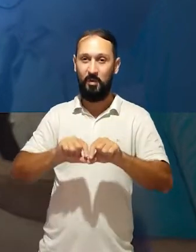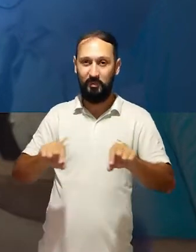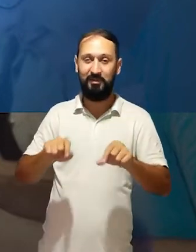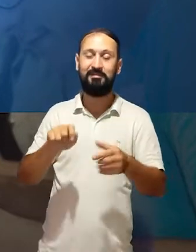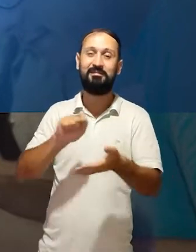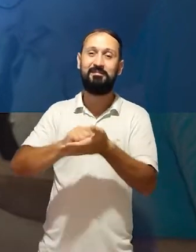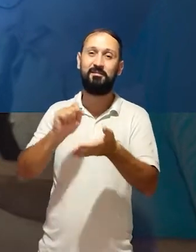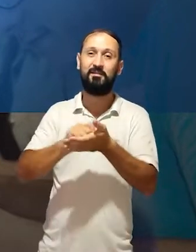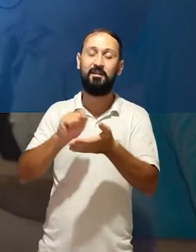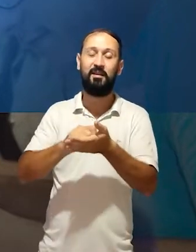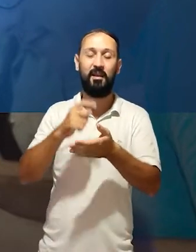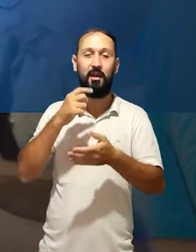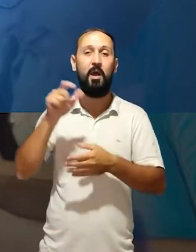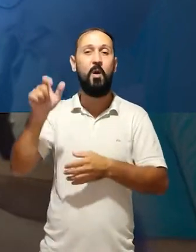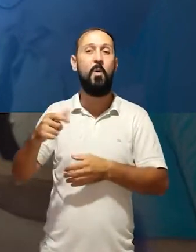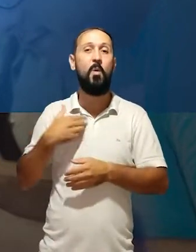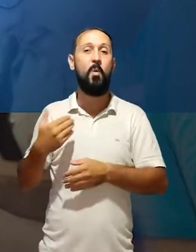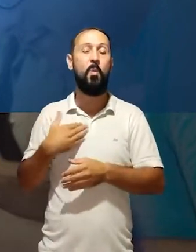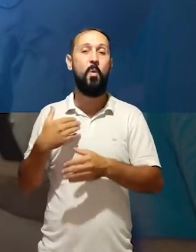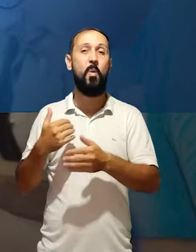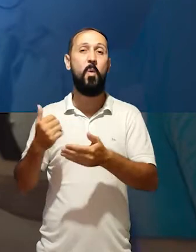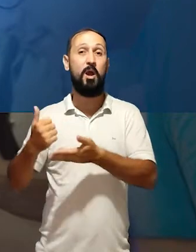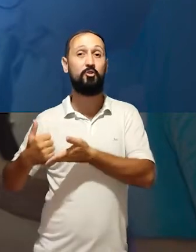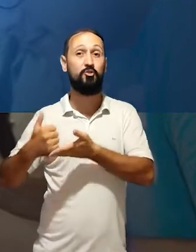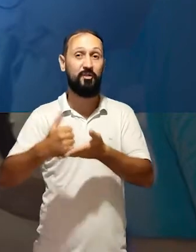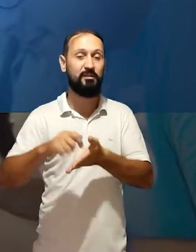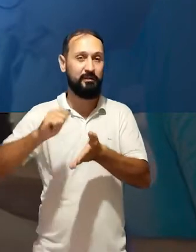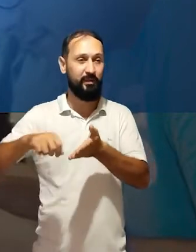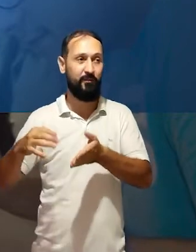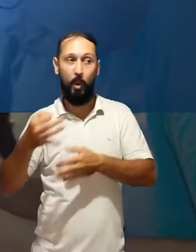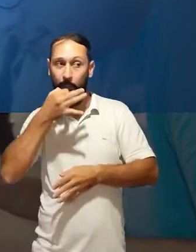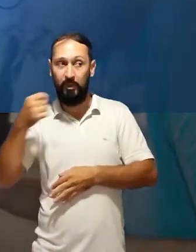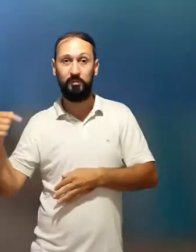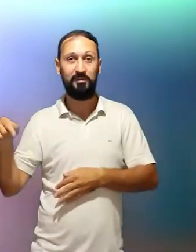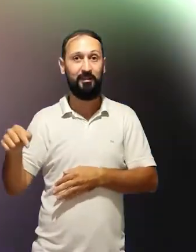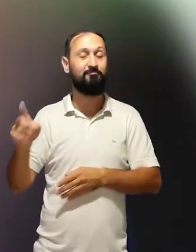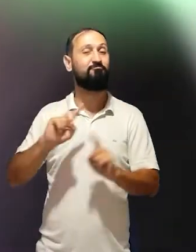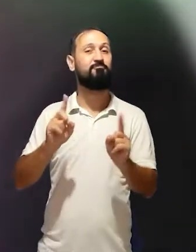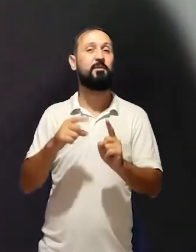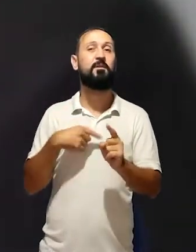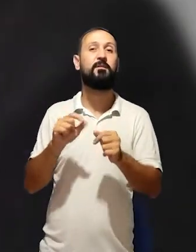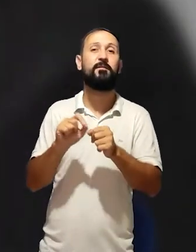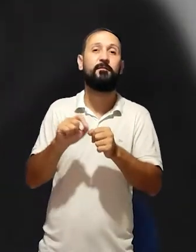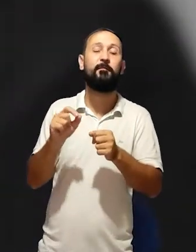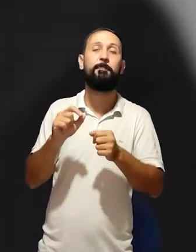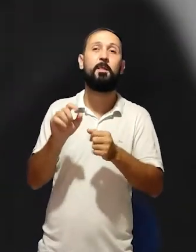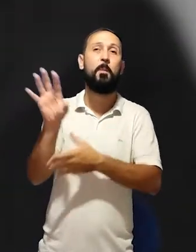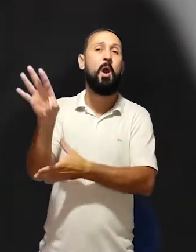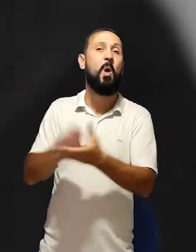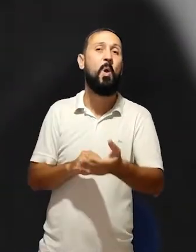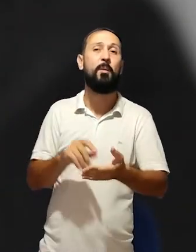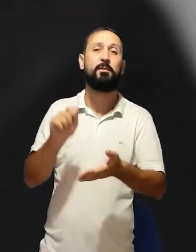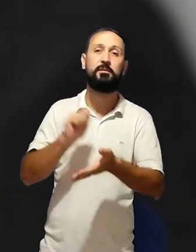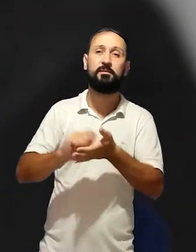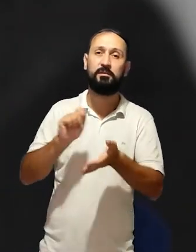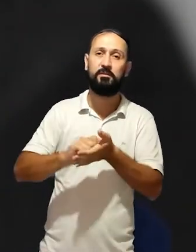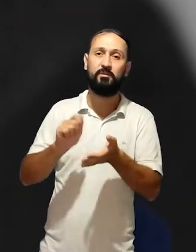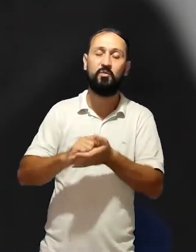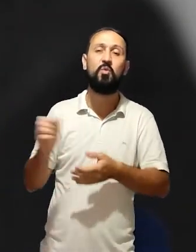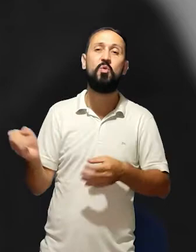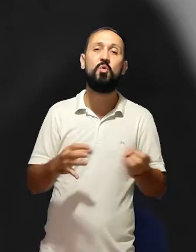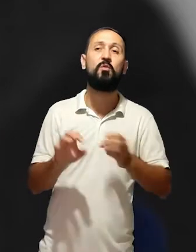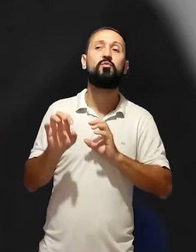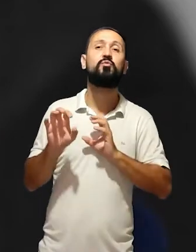através da ótica do Watson, né? Então, eu optei, porque senão eu teria que fazer um plágio, né? E